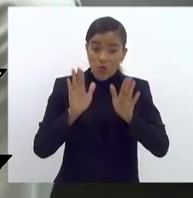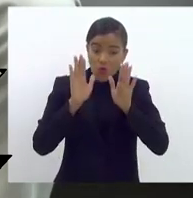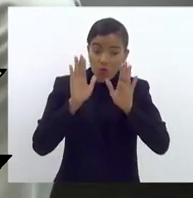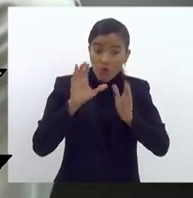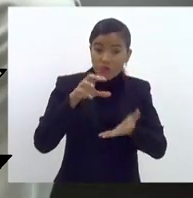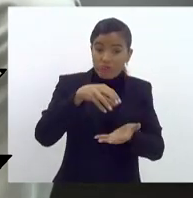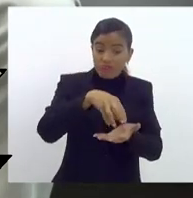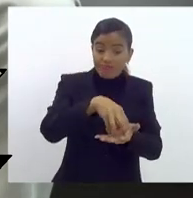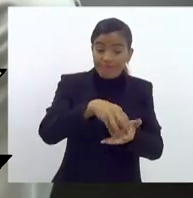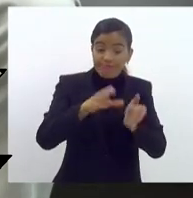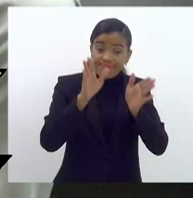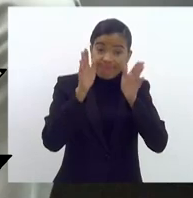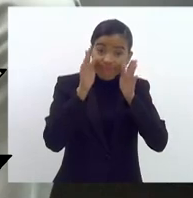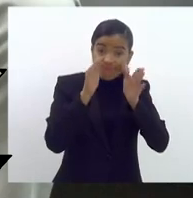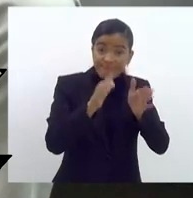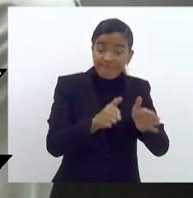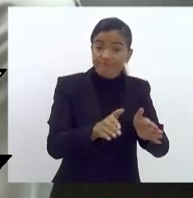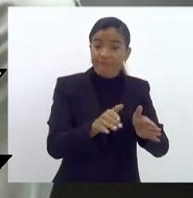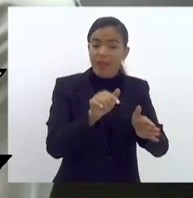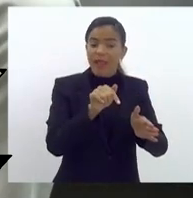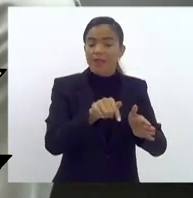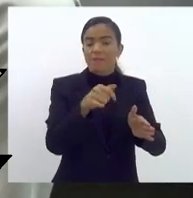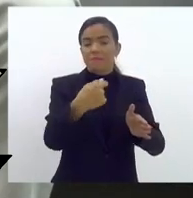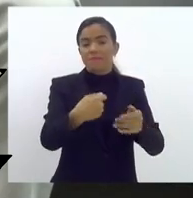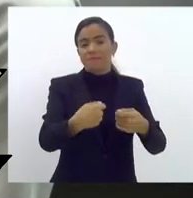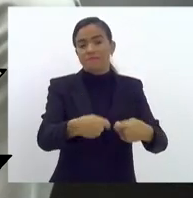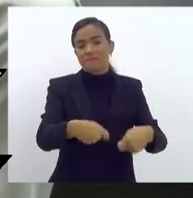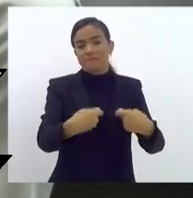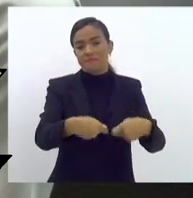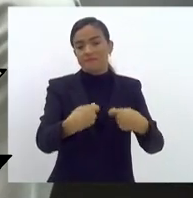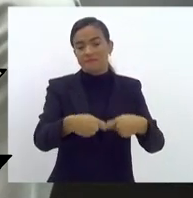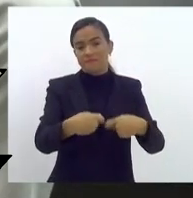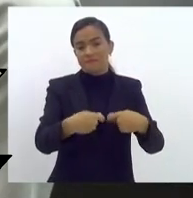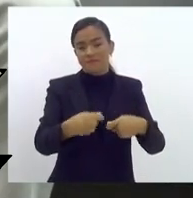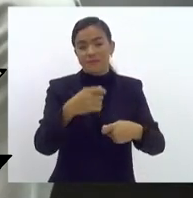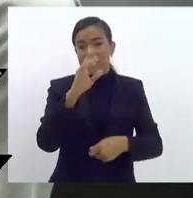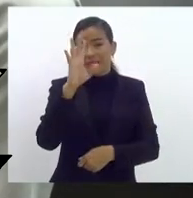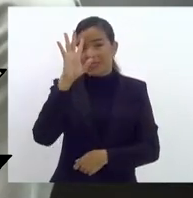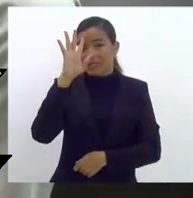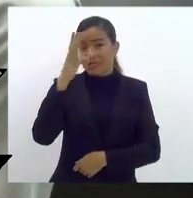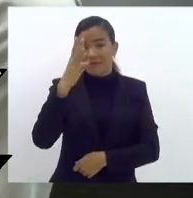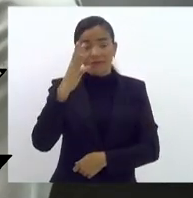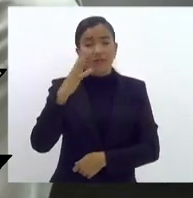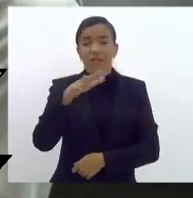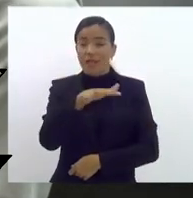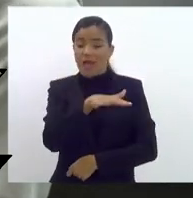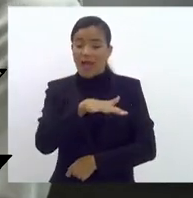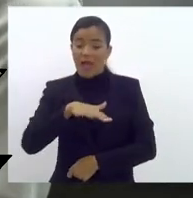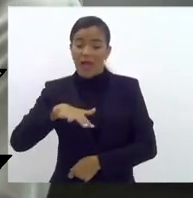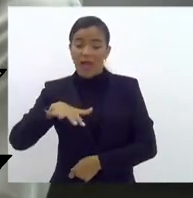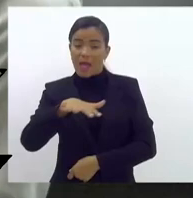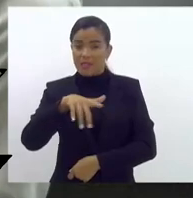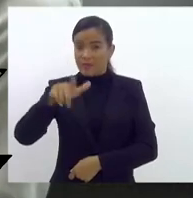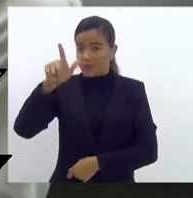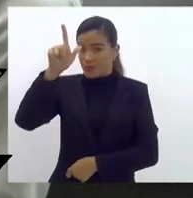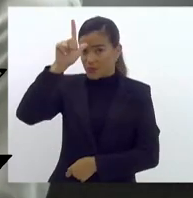de patrimônio ele vai precisar definir a área do Quilombo